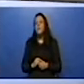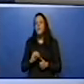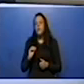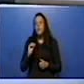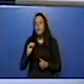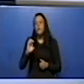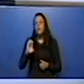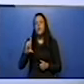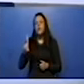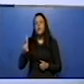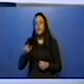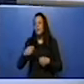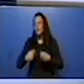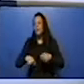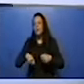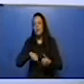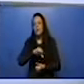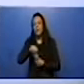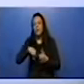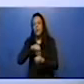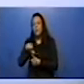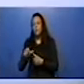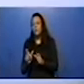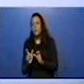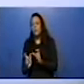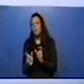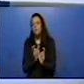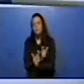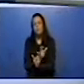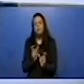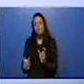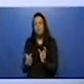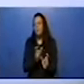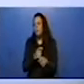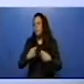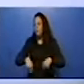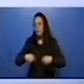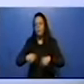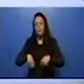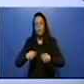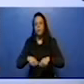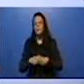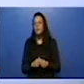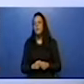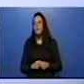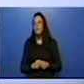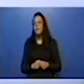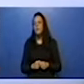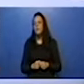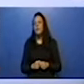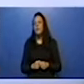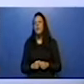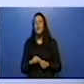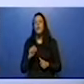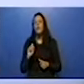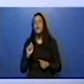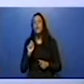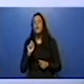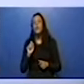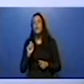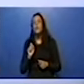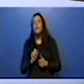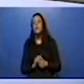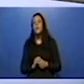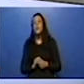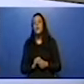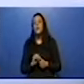alguma mudança de palavras, não. Não precisa ficar fazendo modificação. É só fazer com que ele fique no passado,